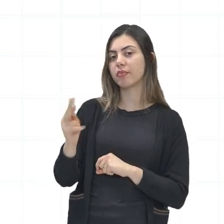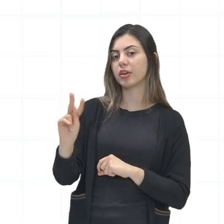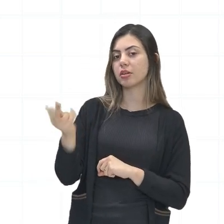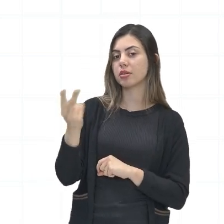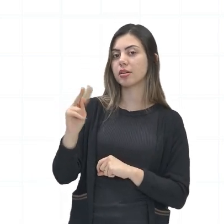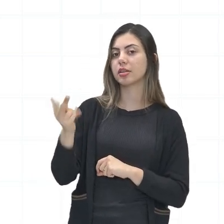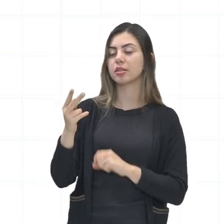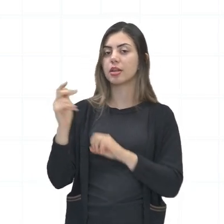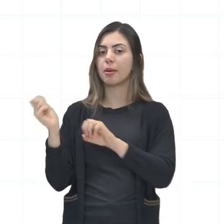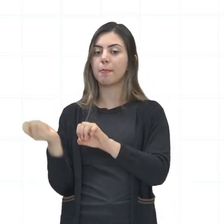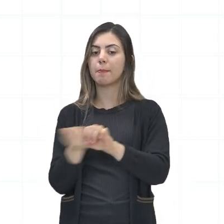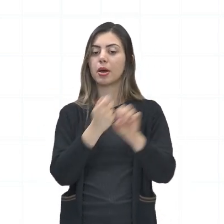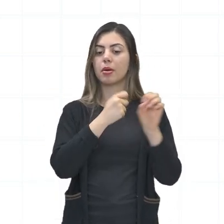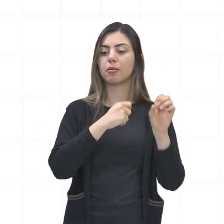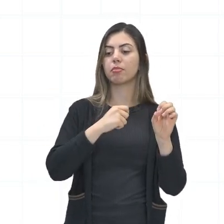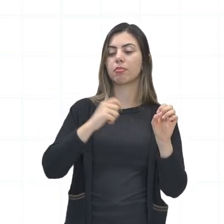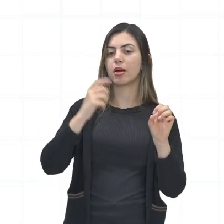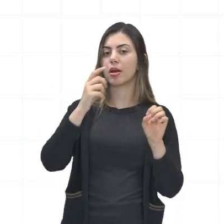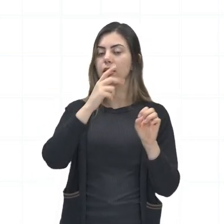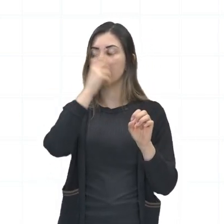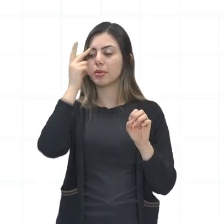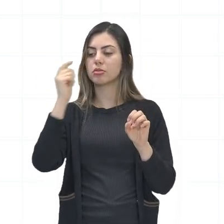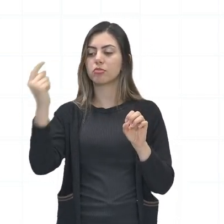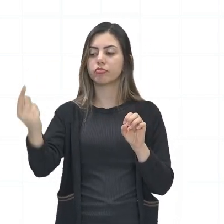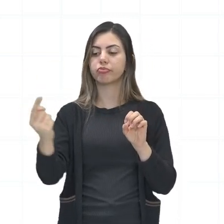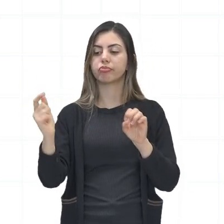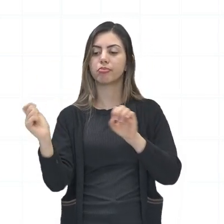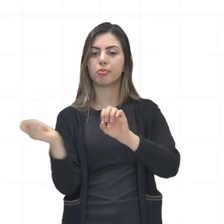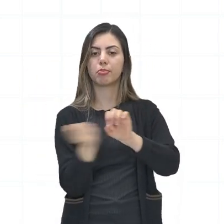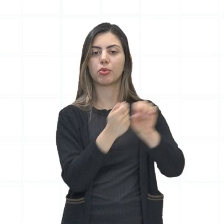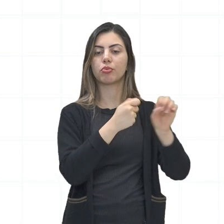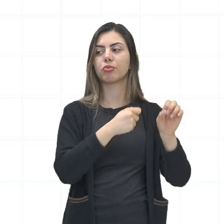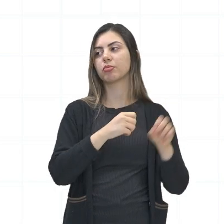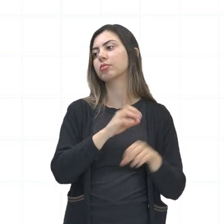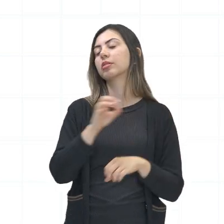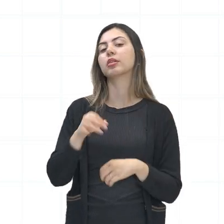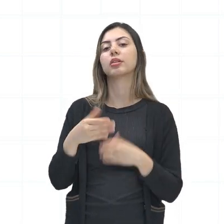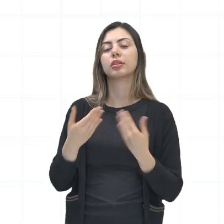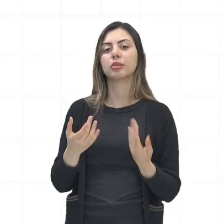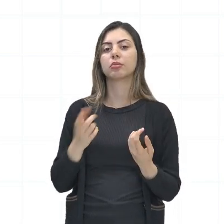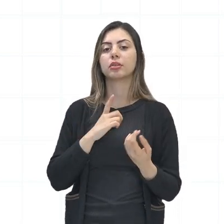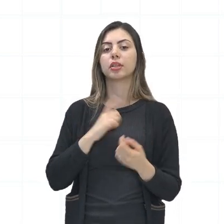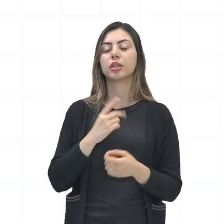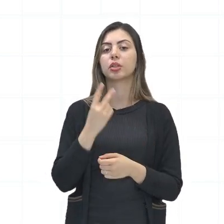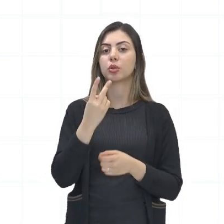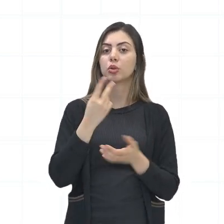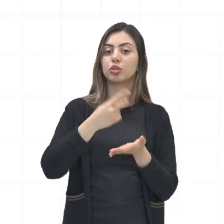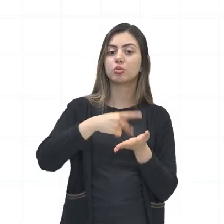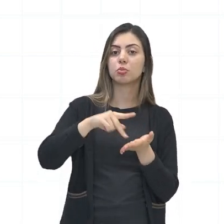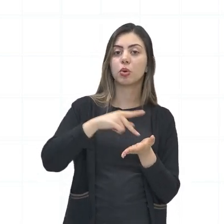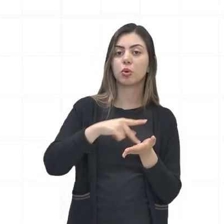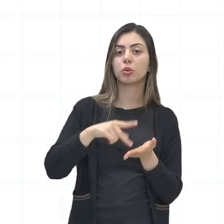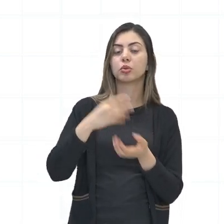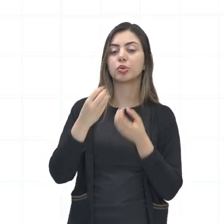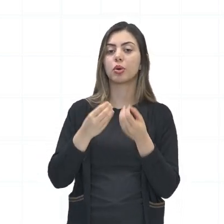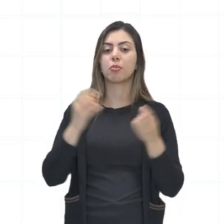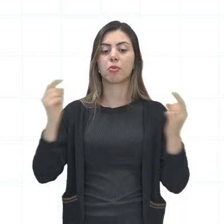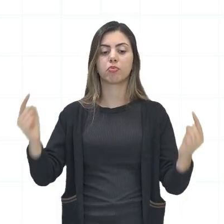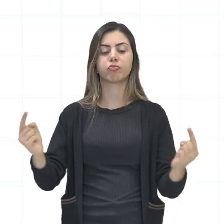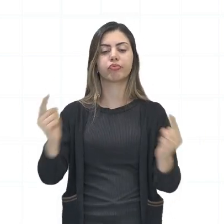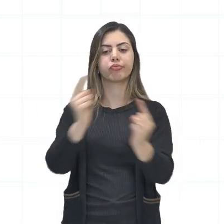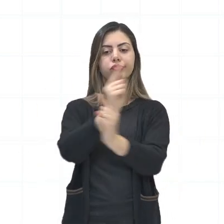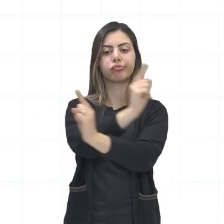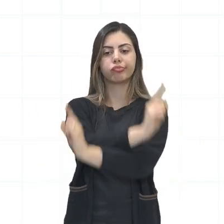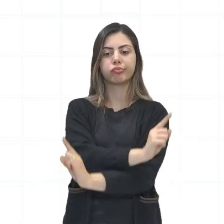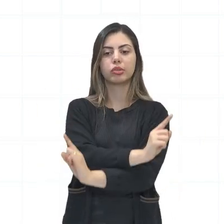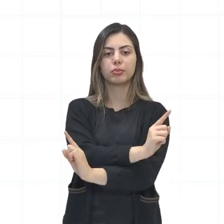bola. Então, para cada 2 pontos, o pessoal inverte. Os jogadores saem da sua posição e vai para o outro lado,